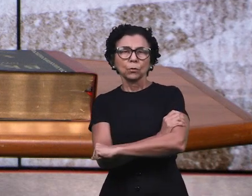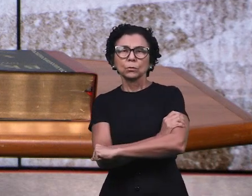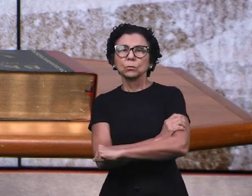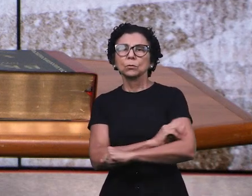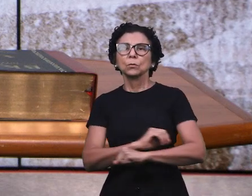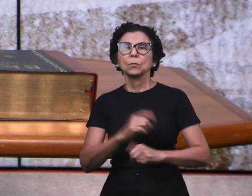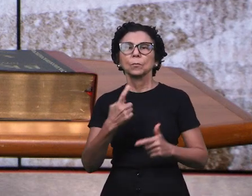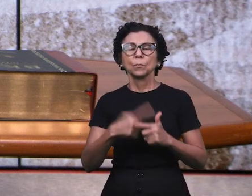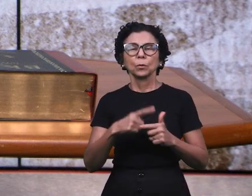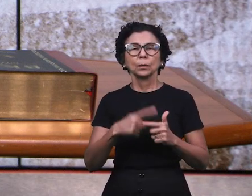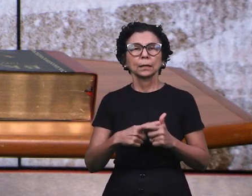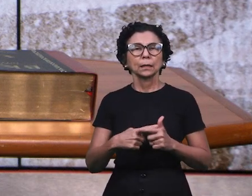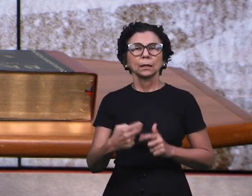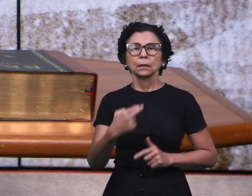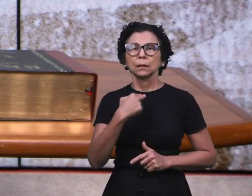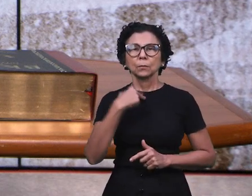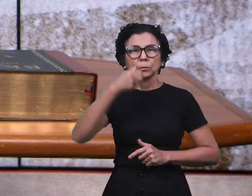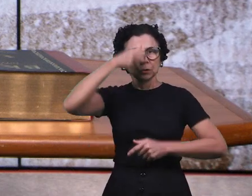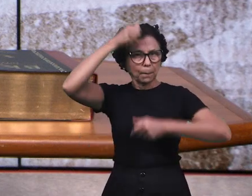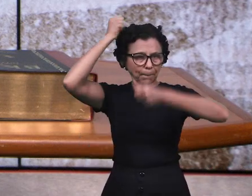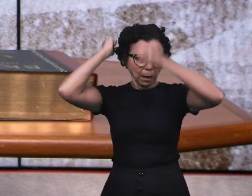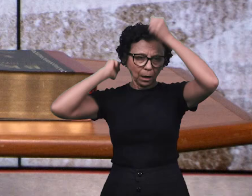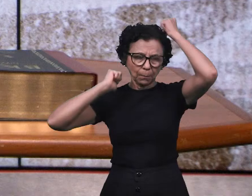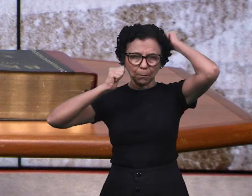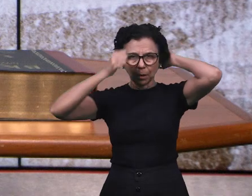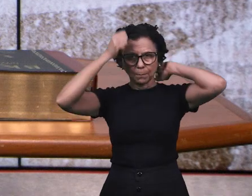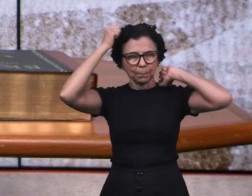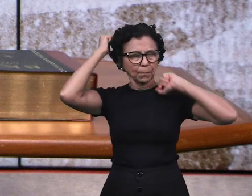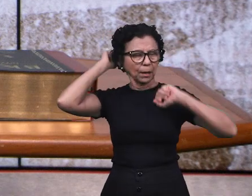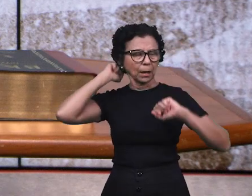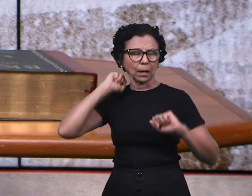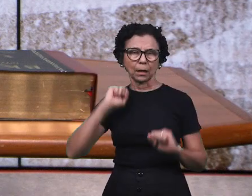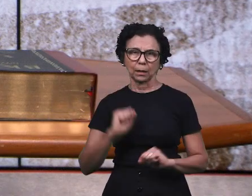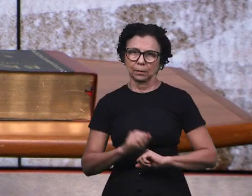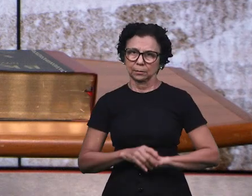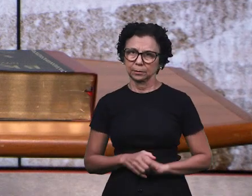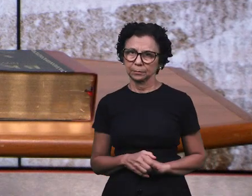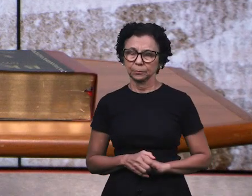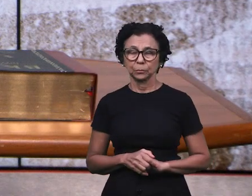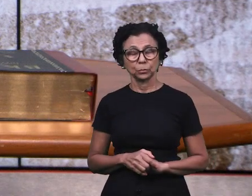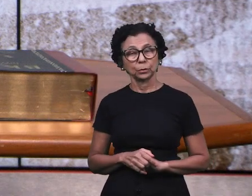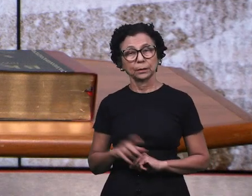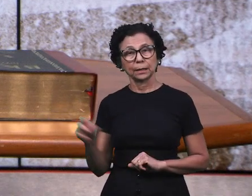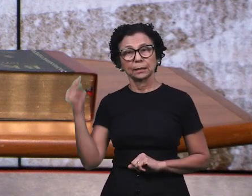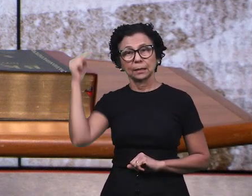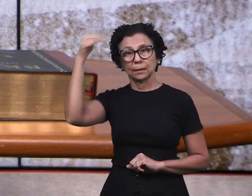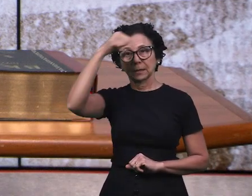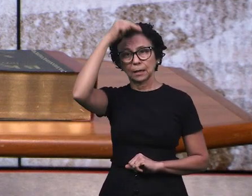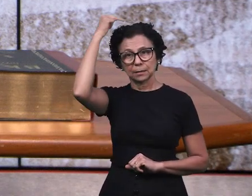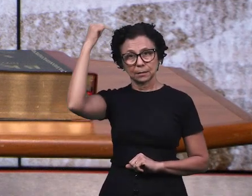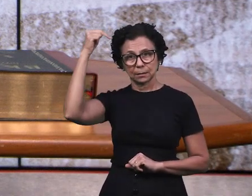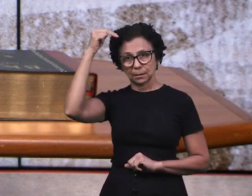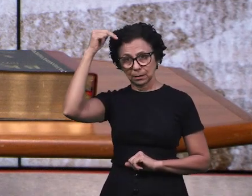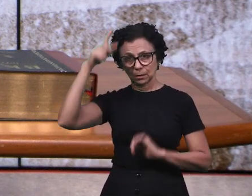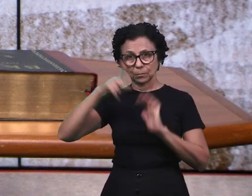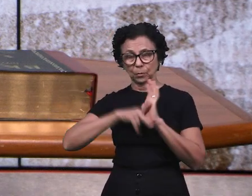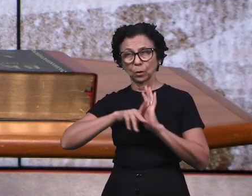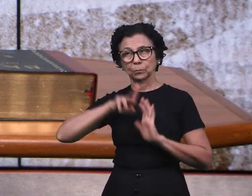era nazireu de Deus, foi descoberto, ele foi preso e ao final